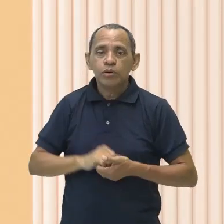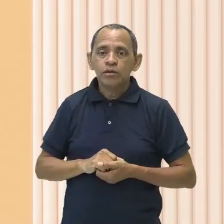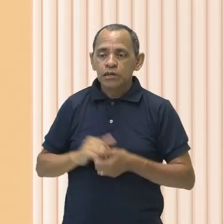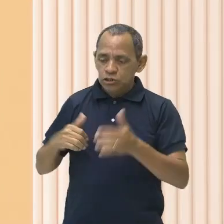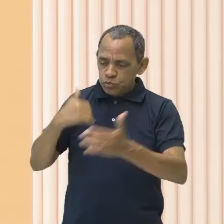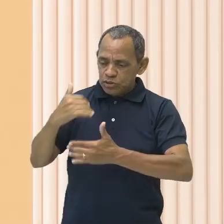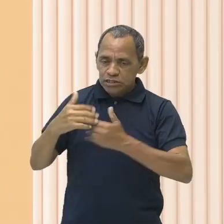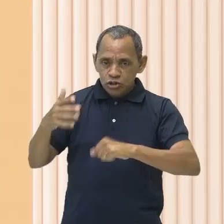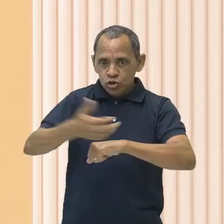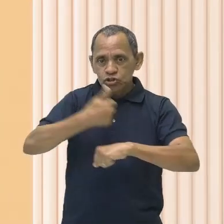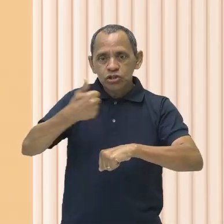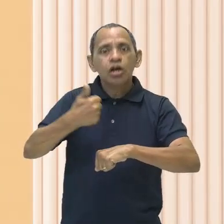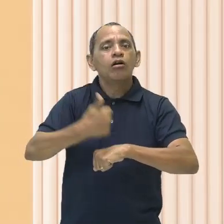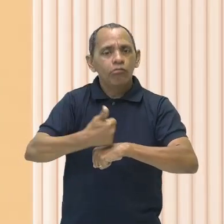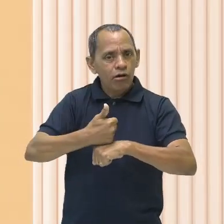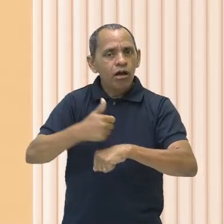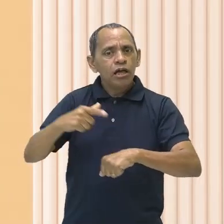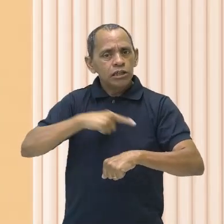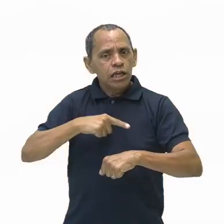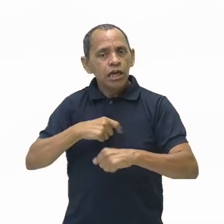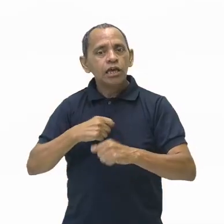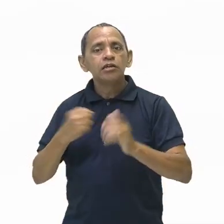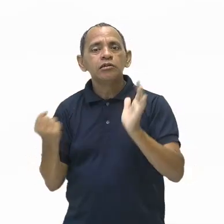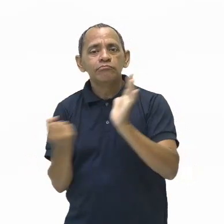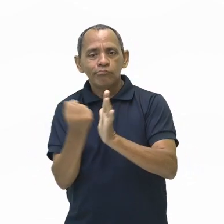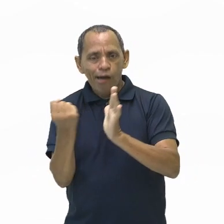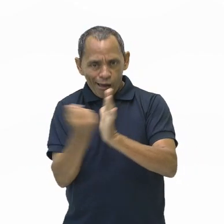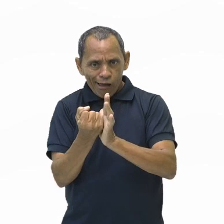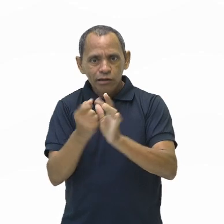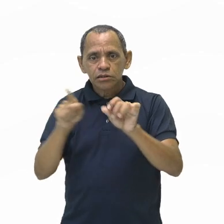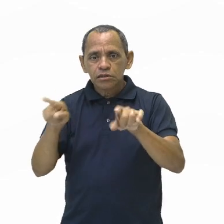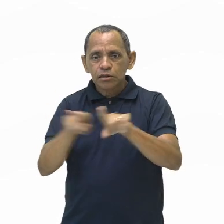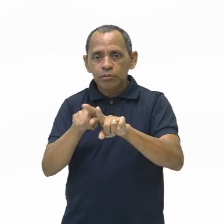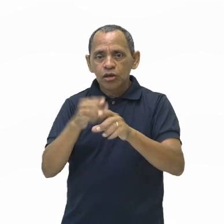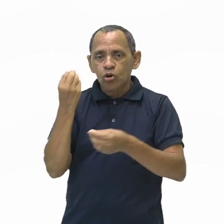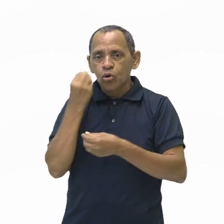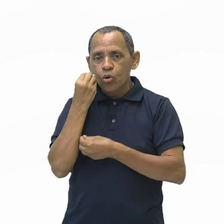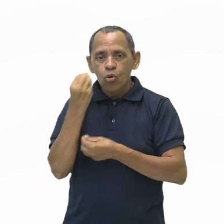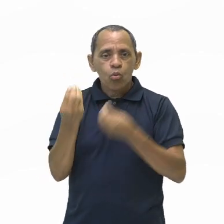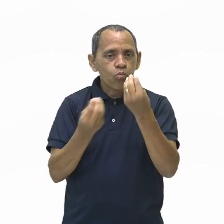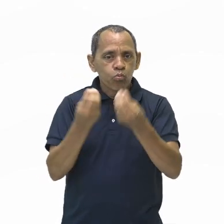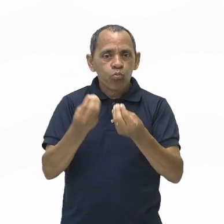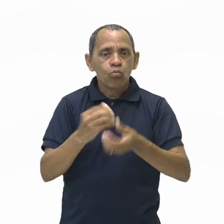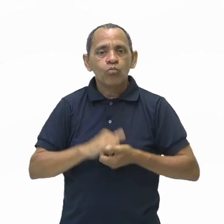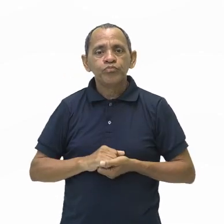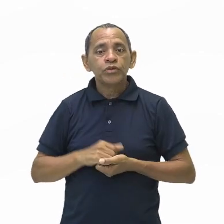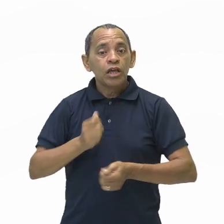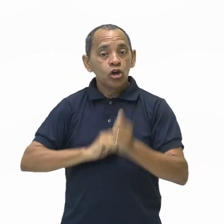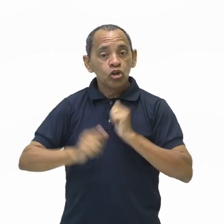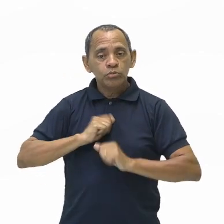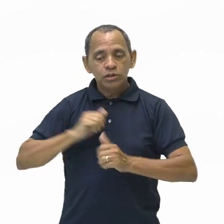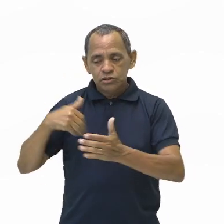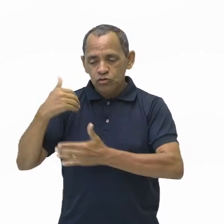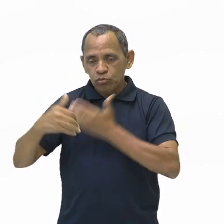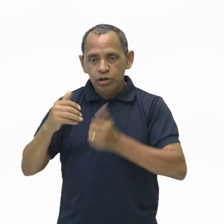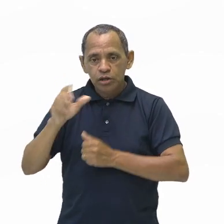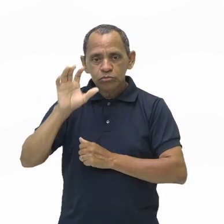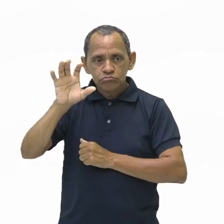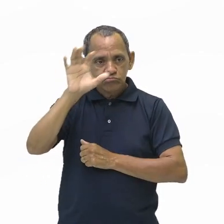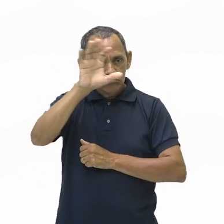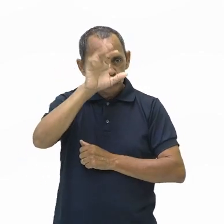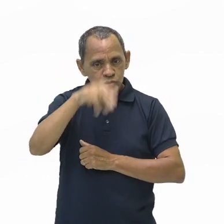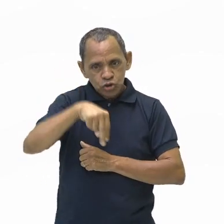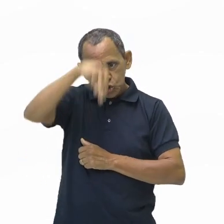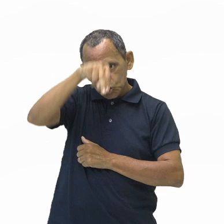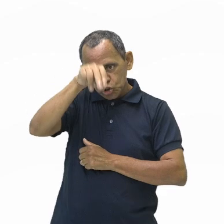trazer impactos econômicos. Acompanhem comigo. Temos o desenvolvimento das regiões